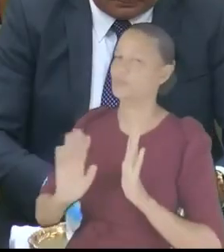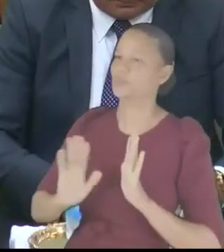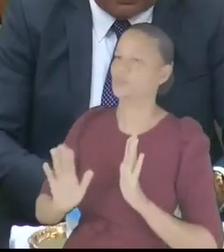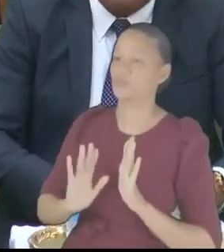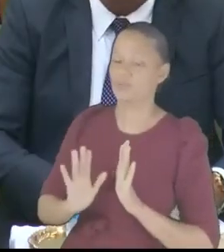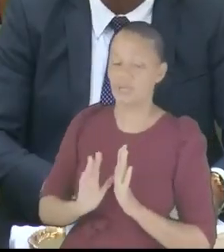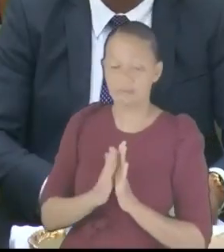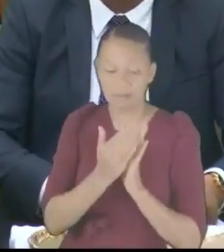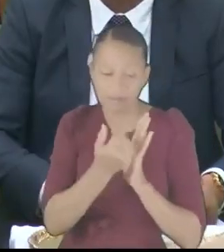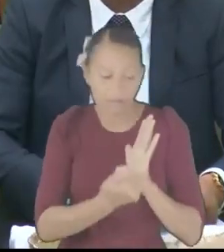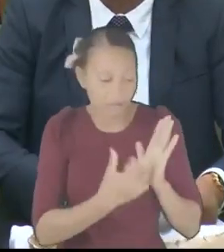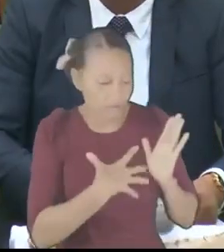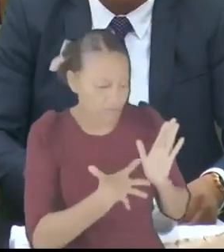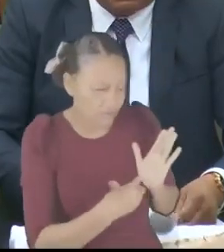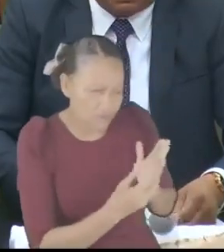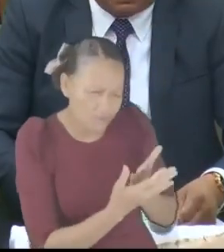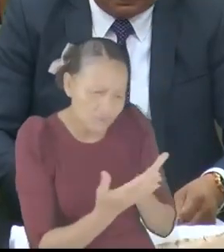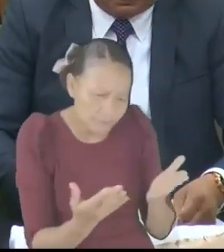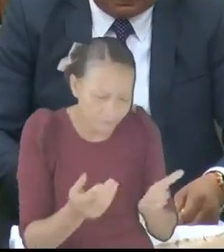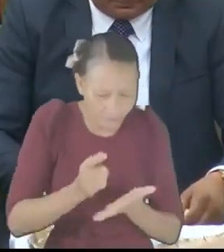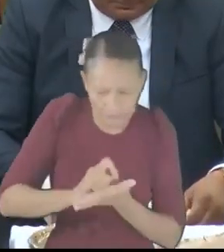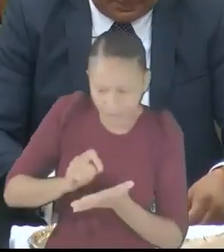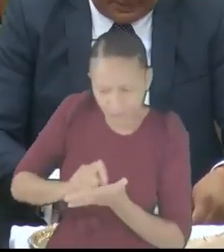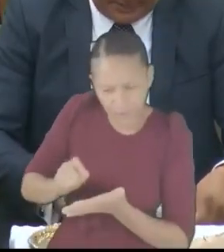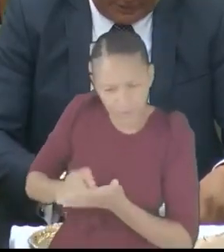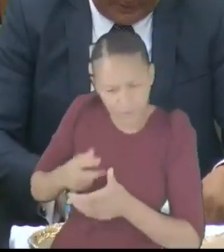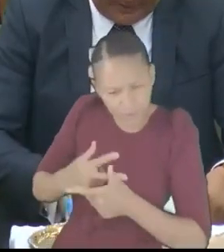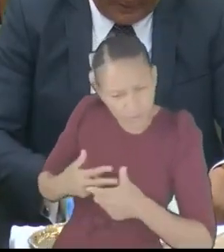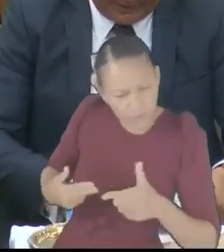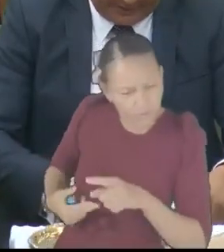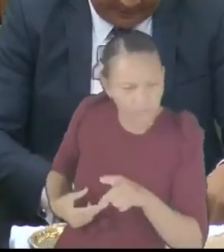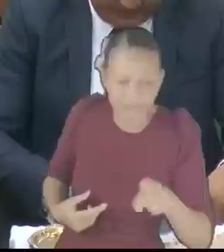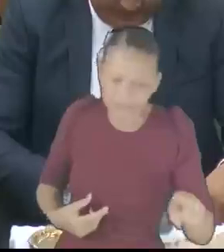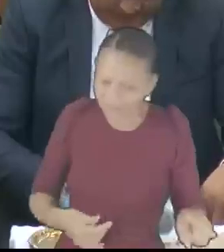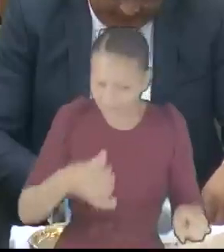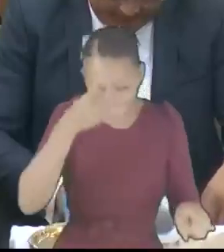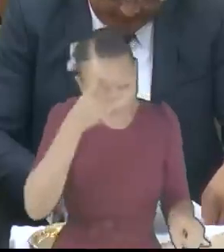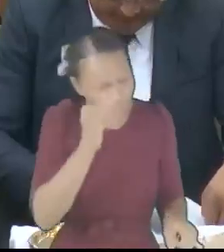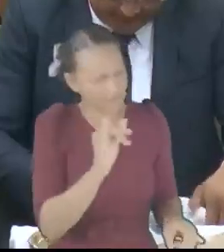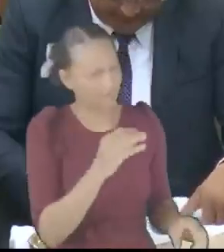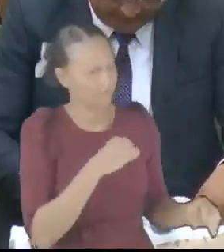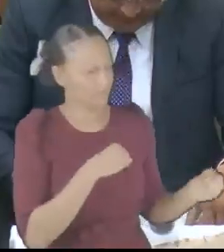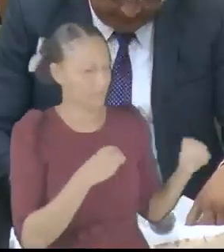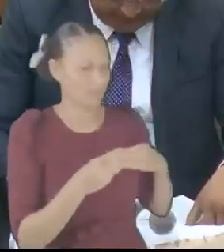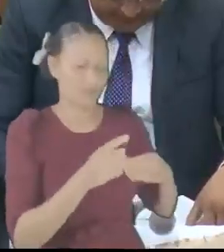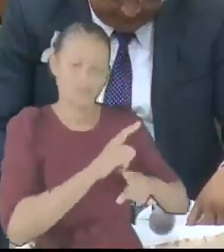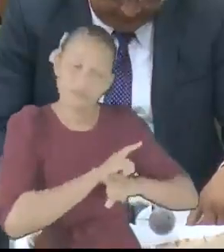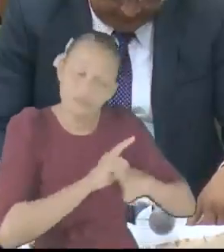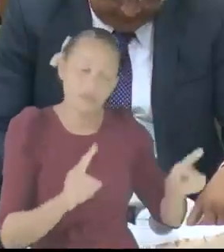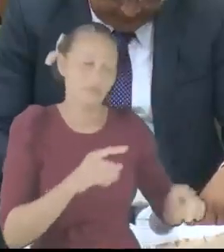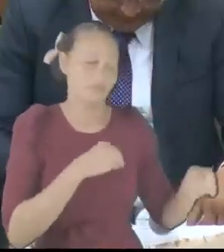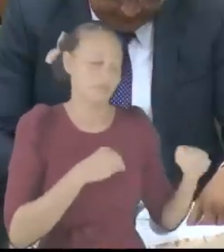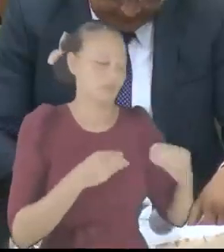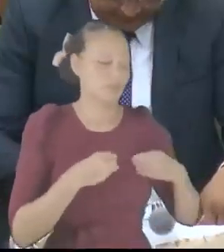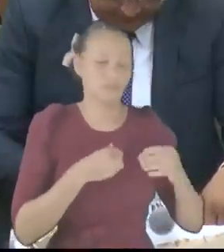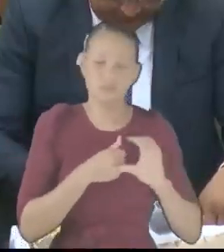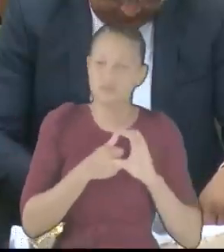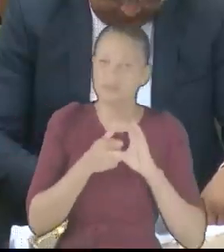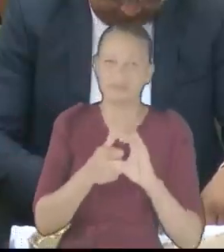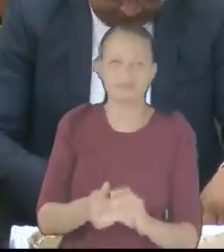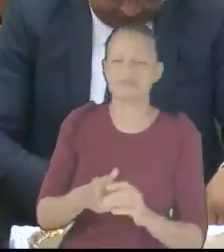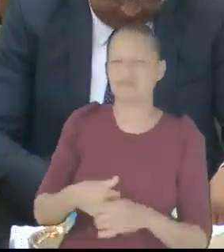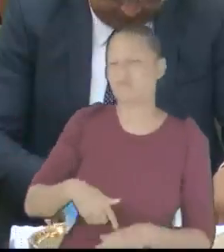diz: filhinhos, estas coisas vos escrevo para que não pequeis. O cristão não pode